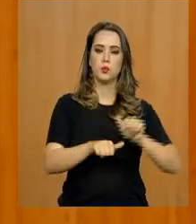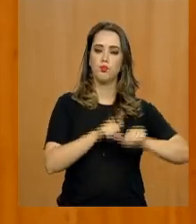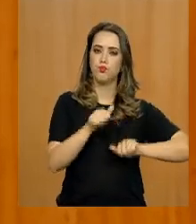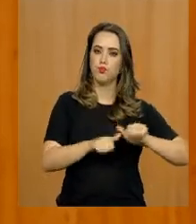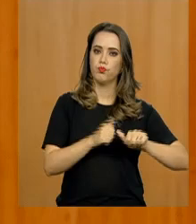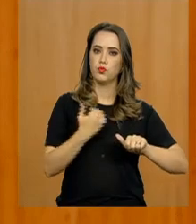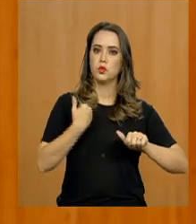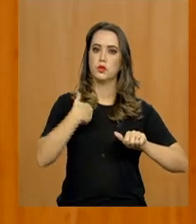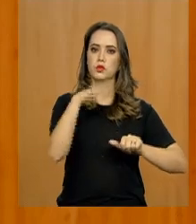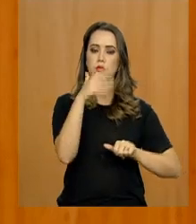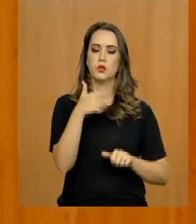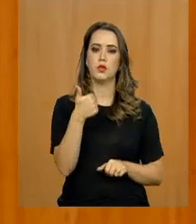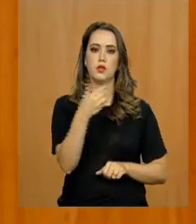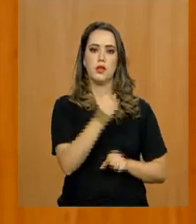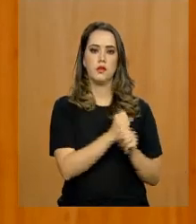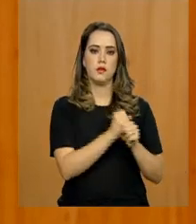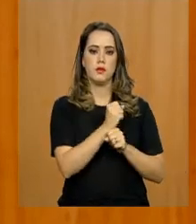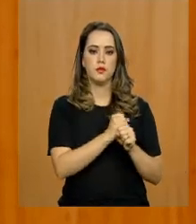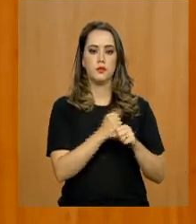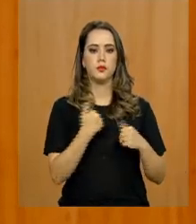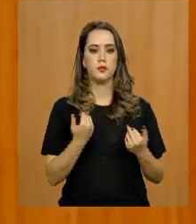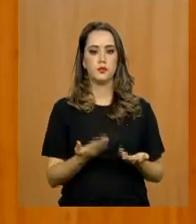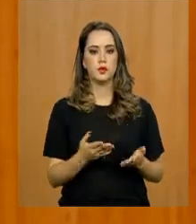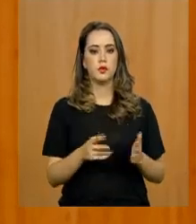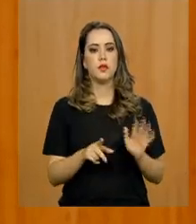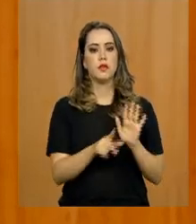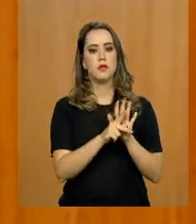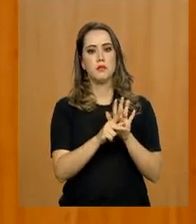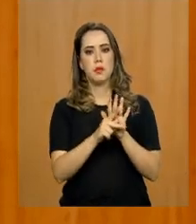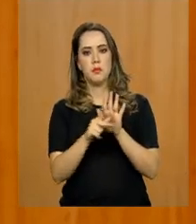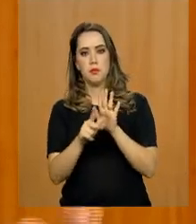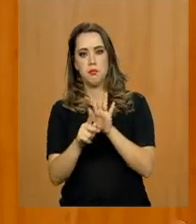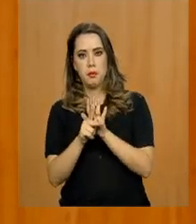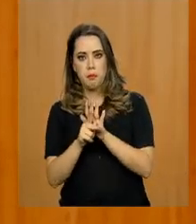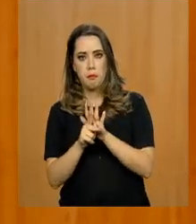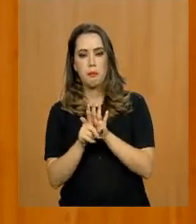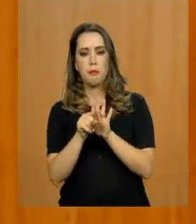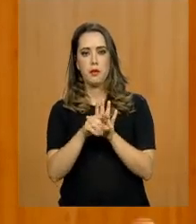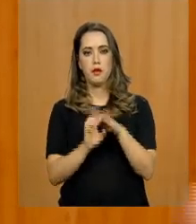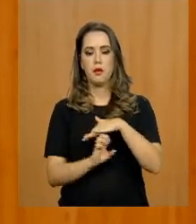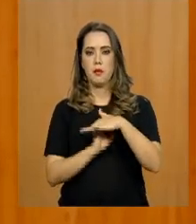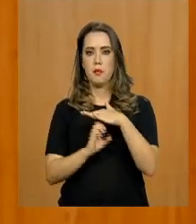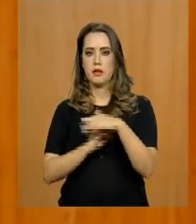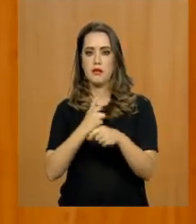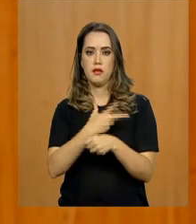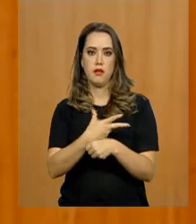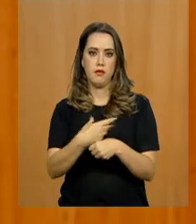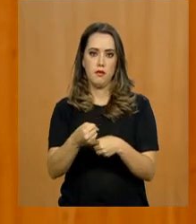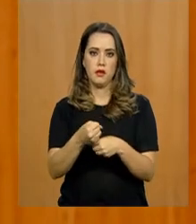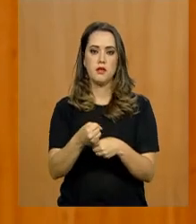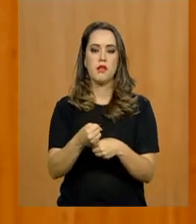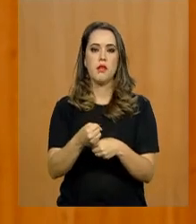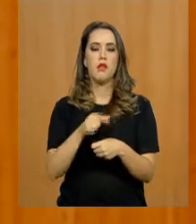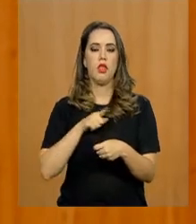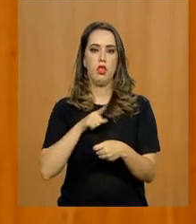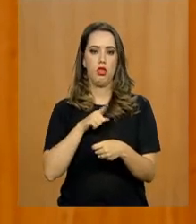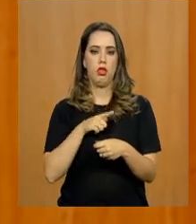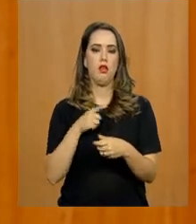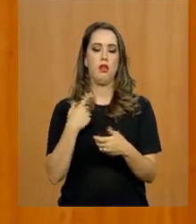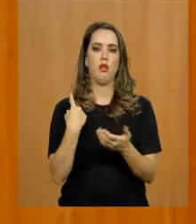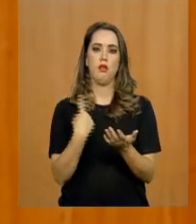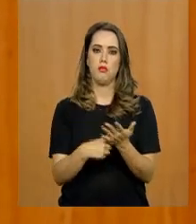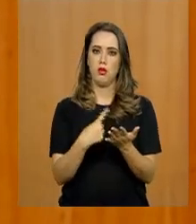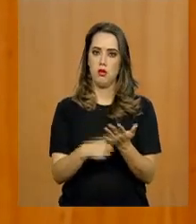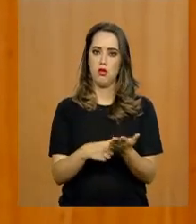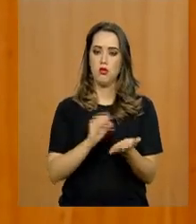com mais dez anos esta parceria a empresa que for vencedora no leilão ela terá que fazer um